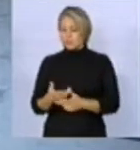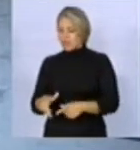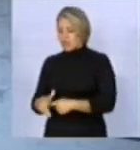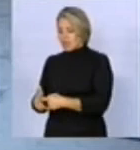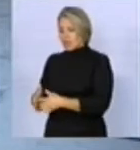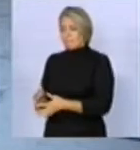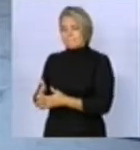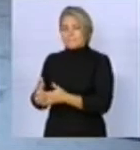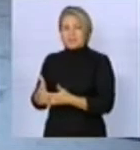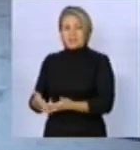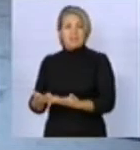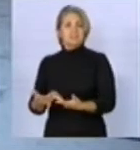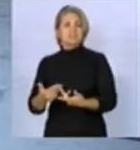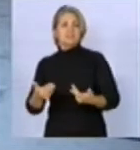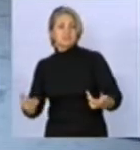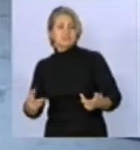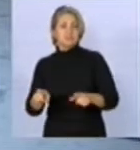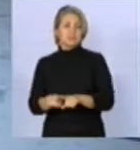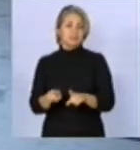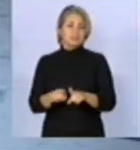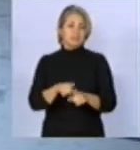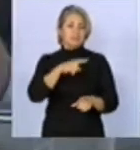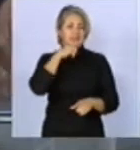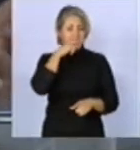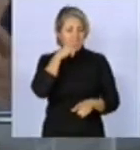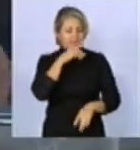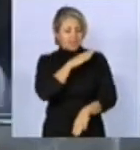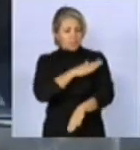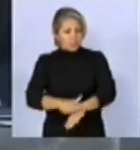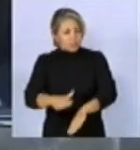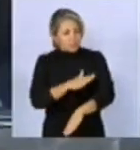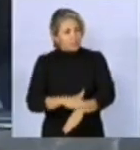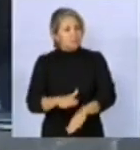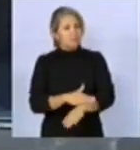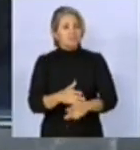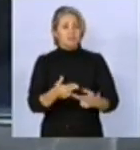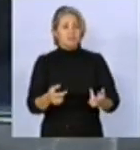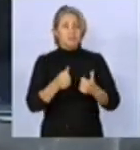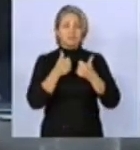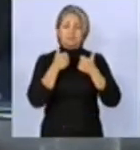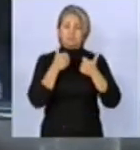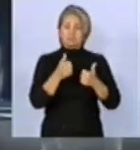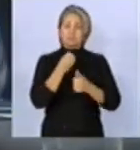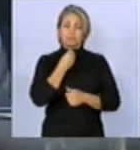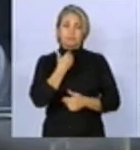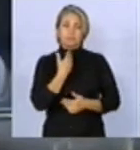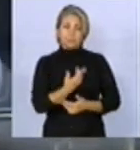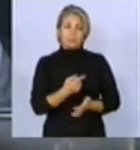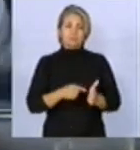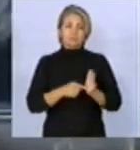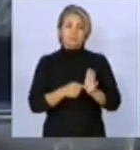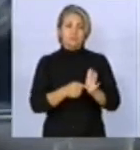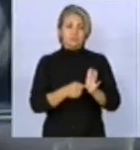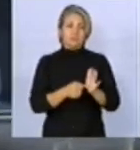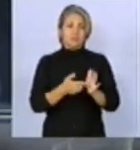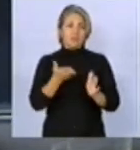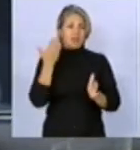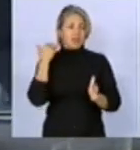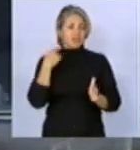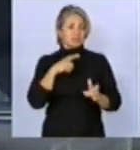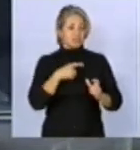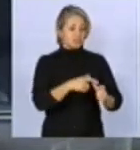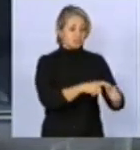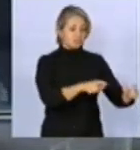experiência da usina cruangi de cana crua foi uma questão pontual onde existia o